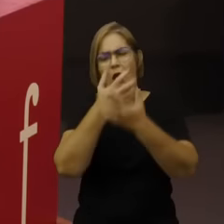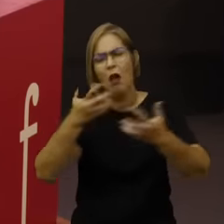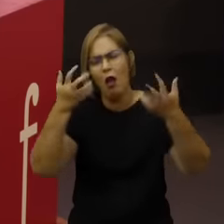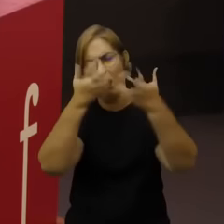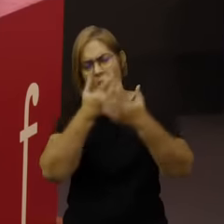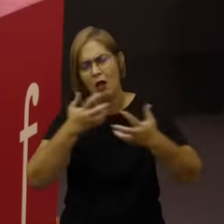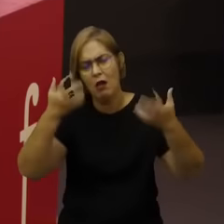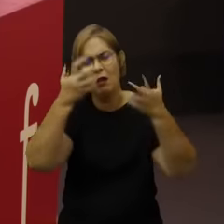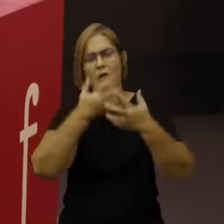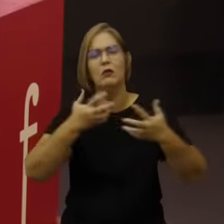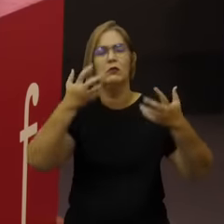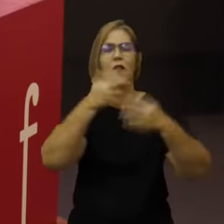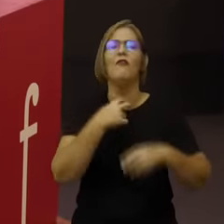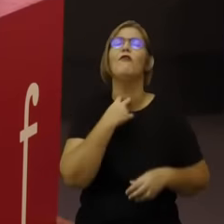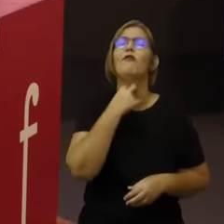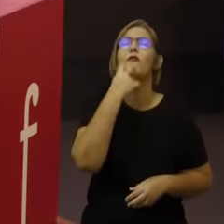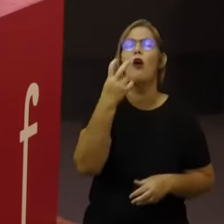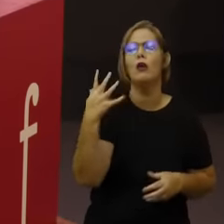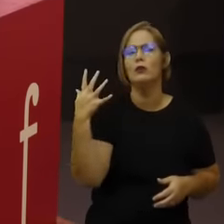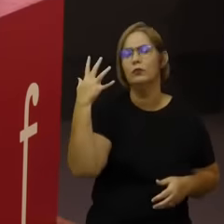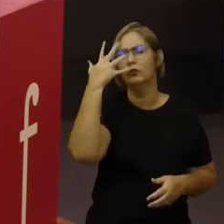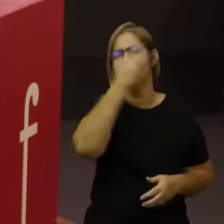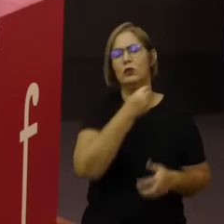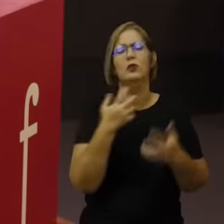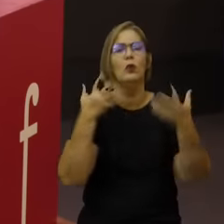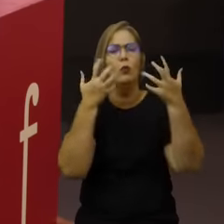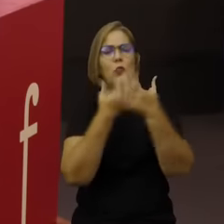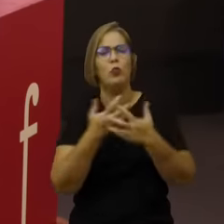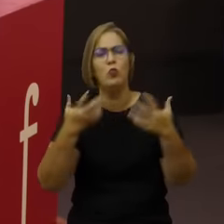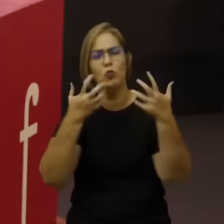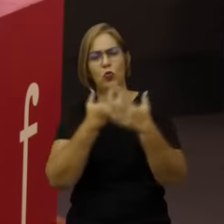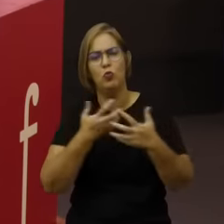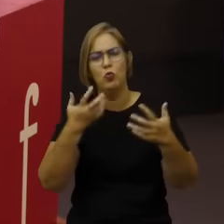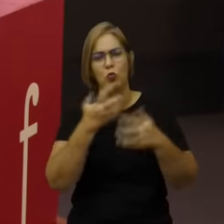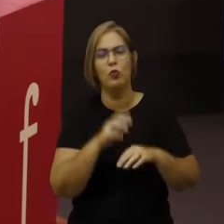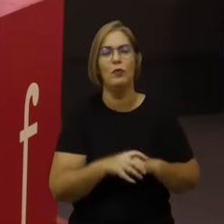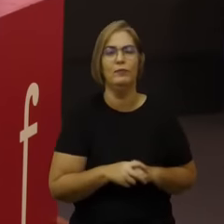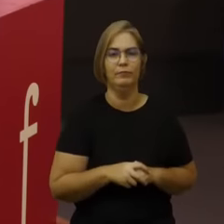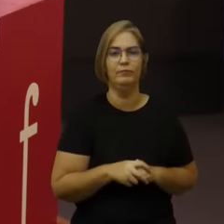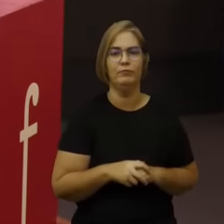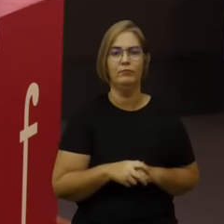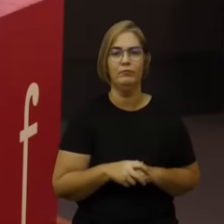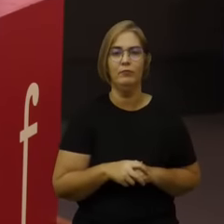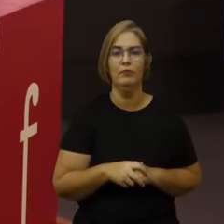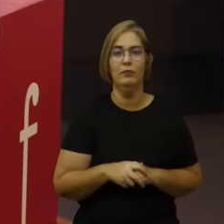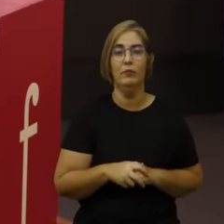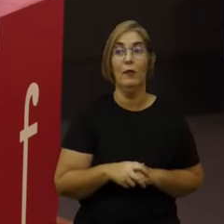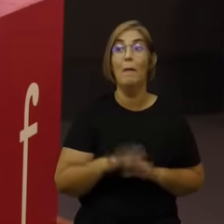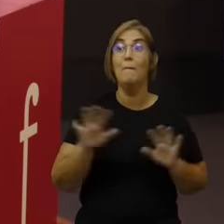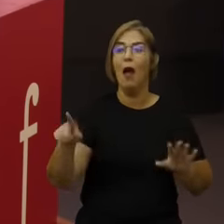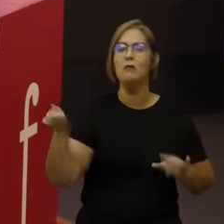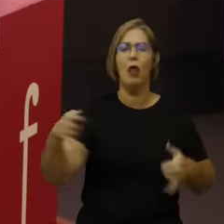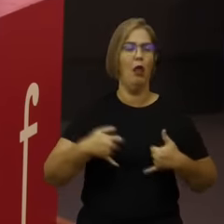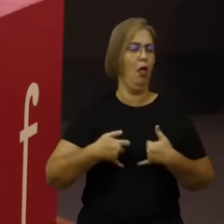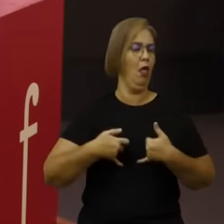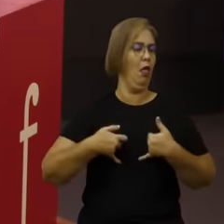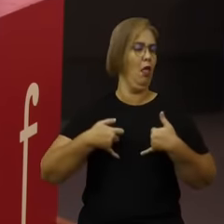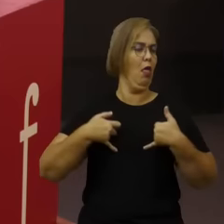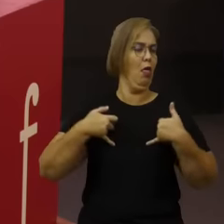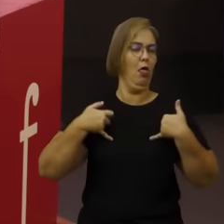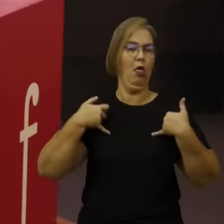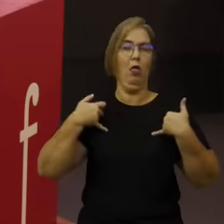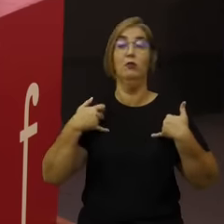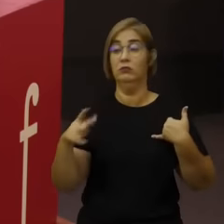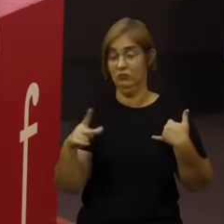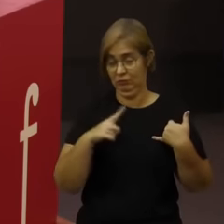eh a como sendo aquele que tem é é a imagem mesma da astúcia, tem todas as astúcias, né, Odiceu das